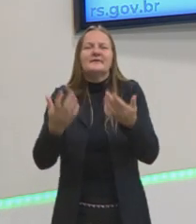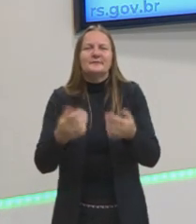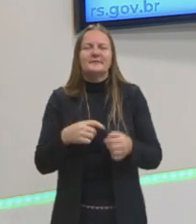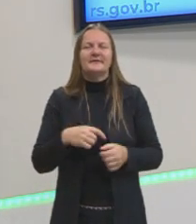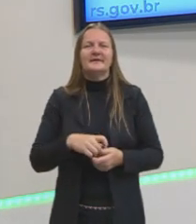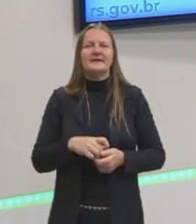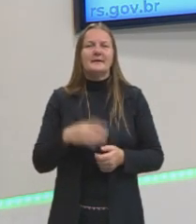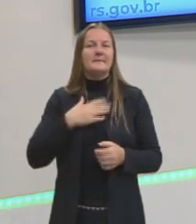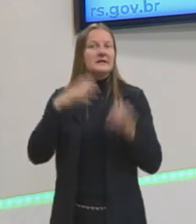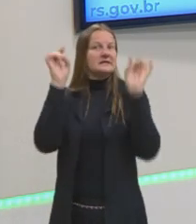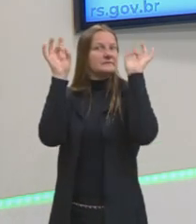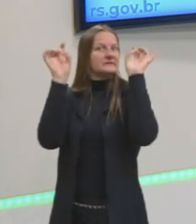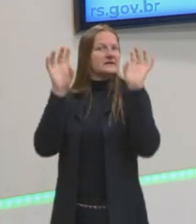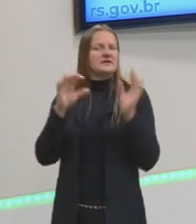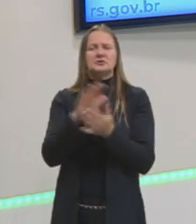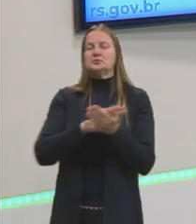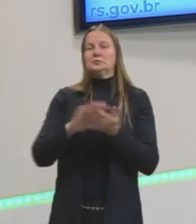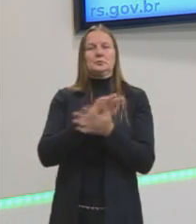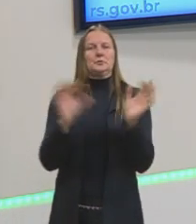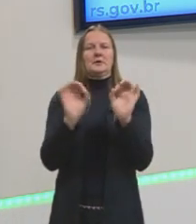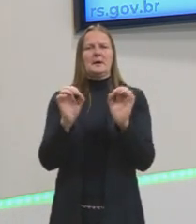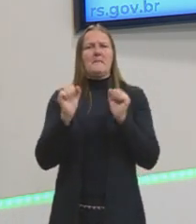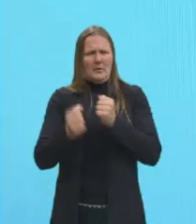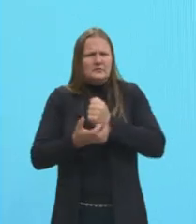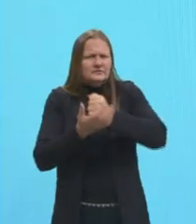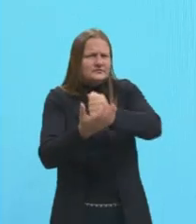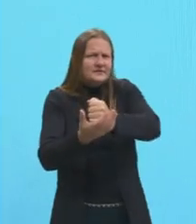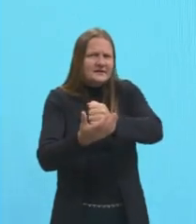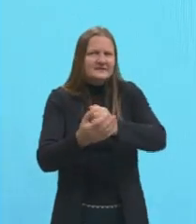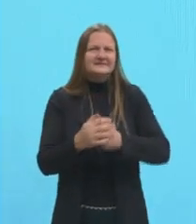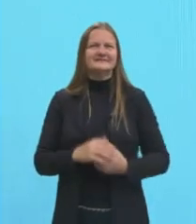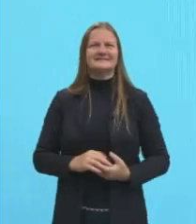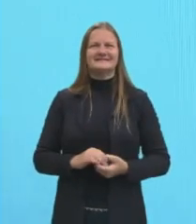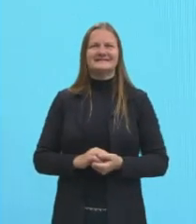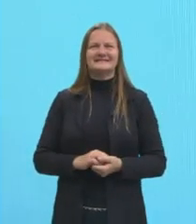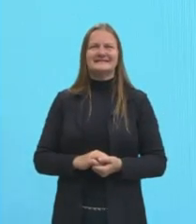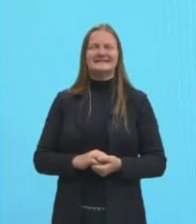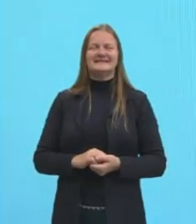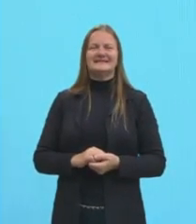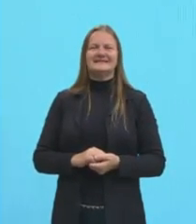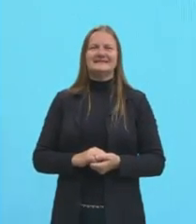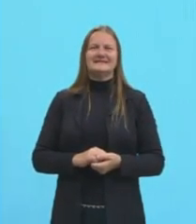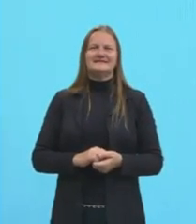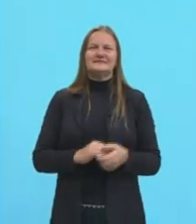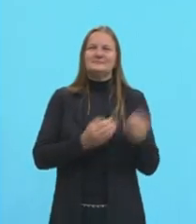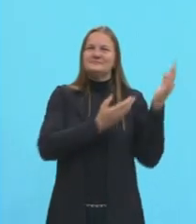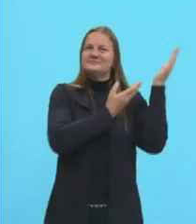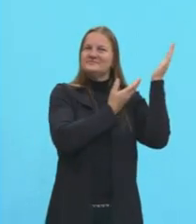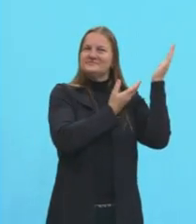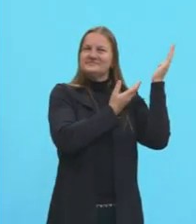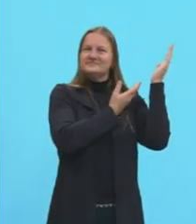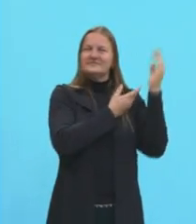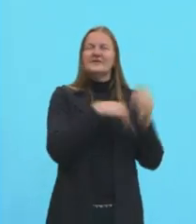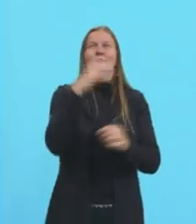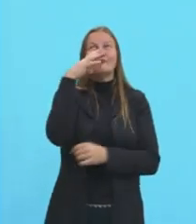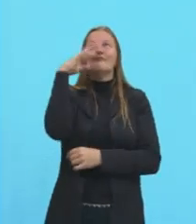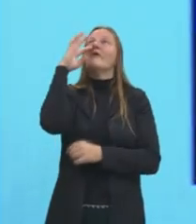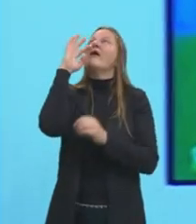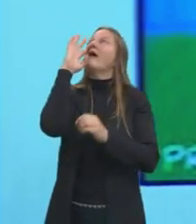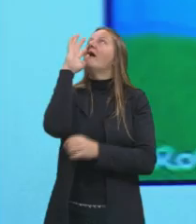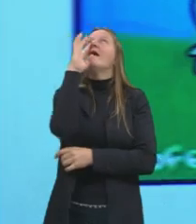minha especialidade nada posso ajudar daí a estou contemplando o céu